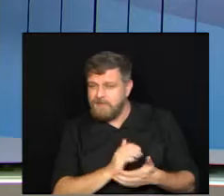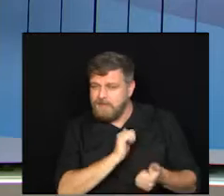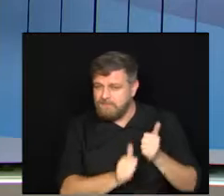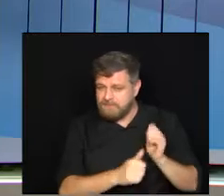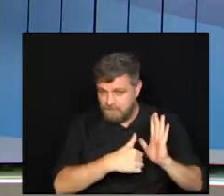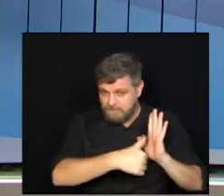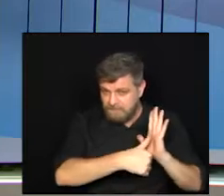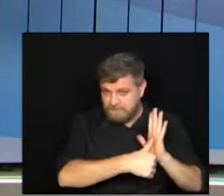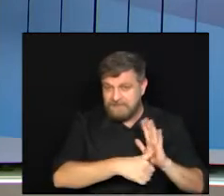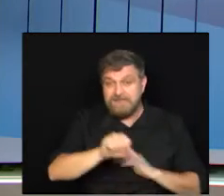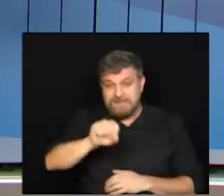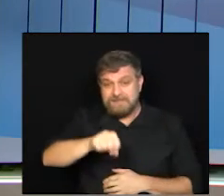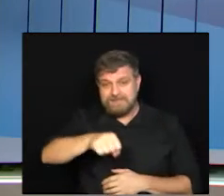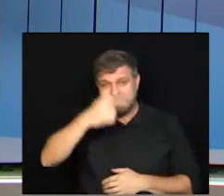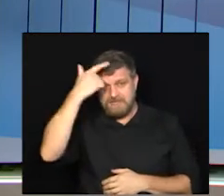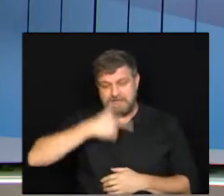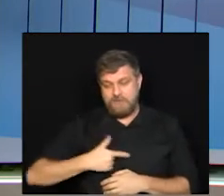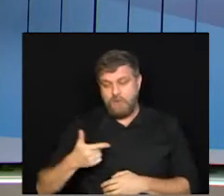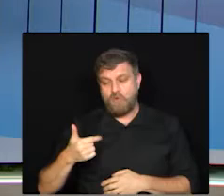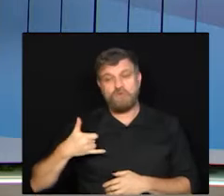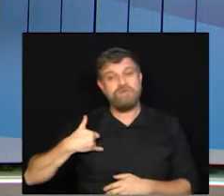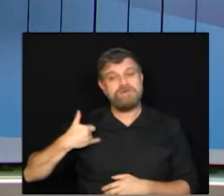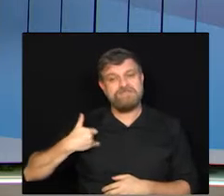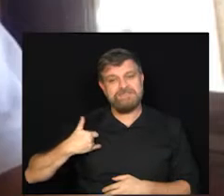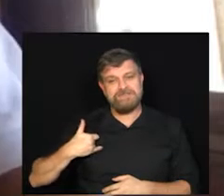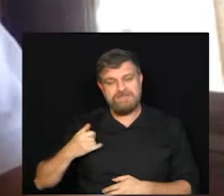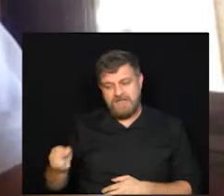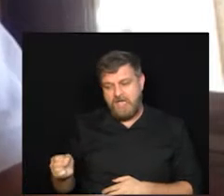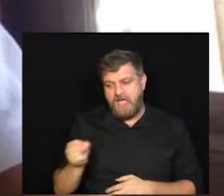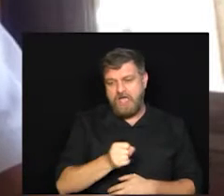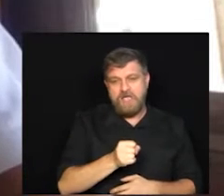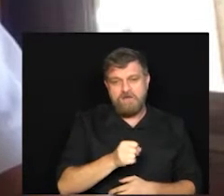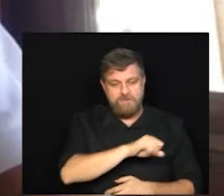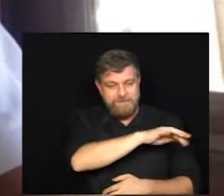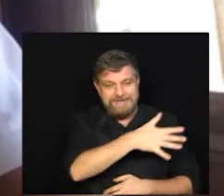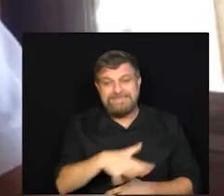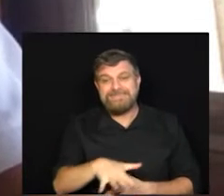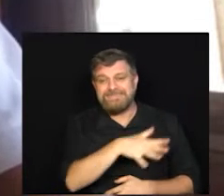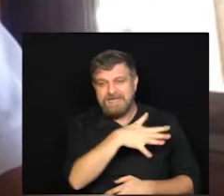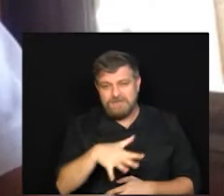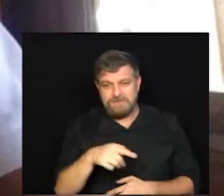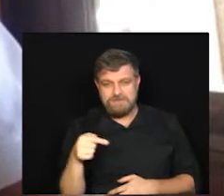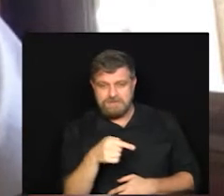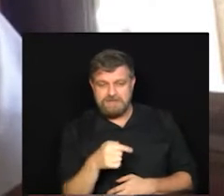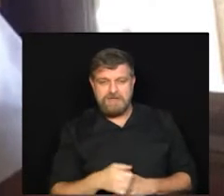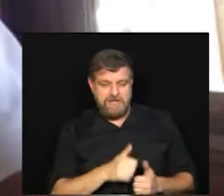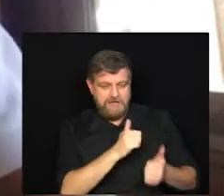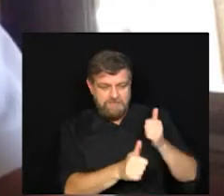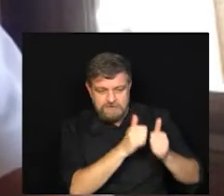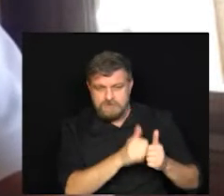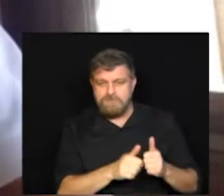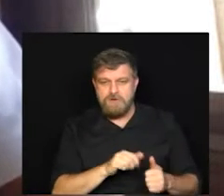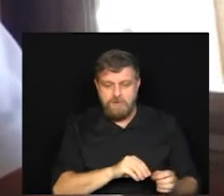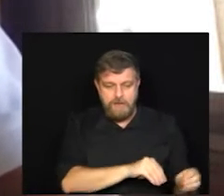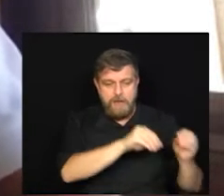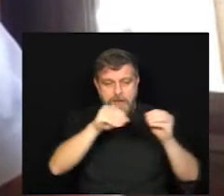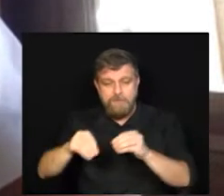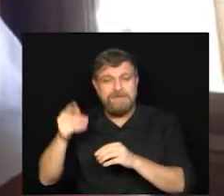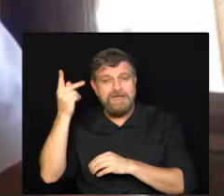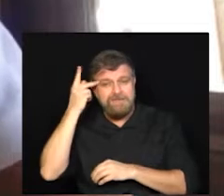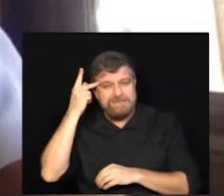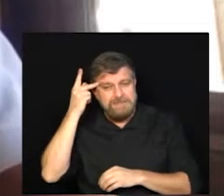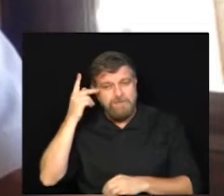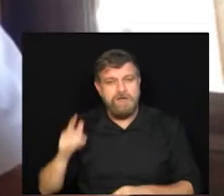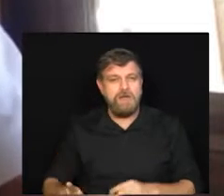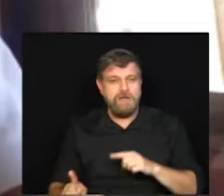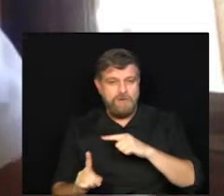Sim. Eu, com 12 anos de idade, eu fui morar em Santos. Eu joguei no Santos um tempo, depois joguei no São Paulo, no